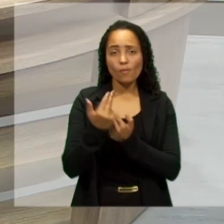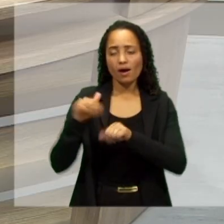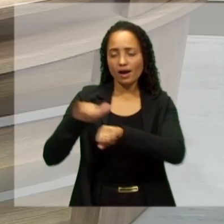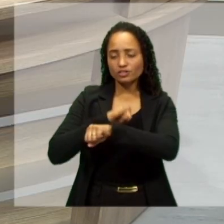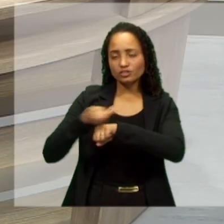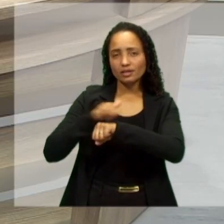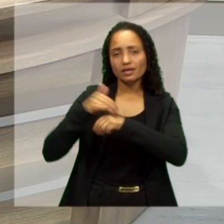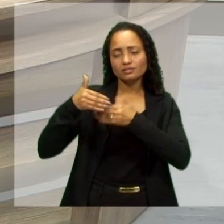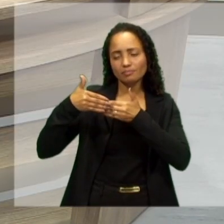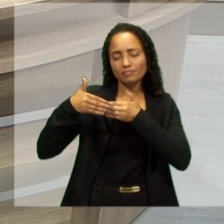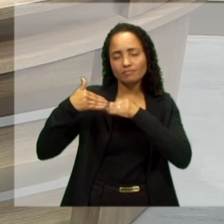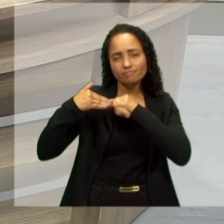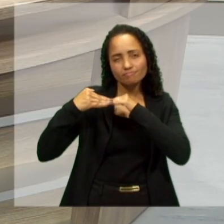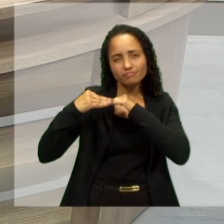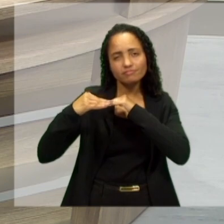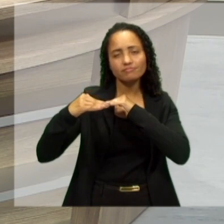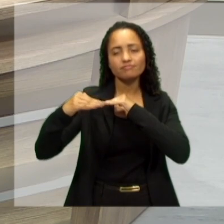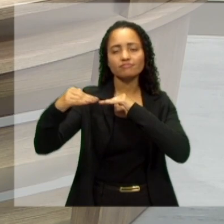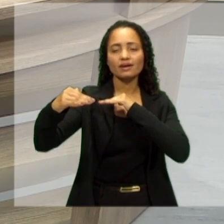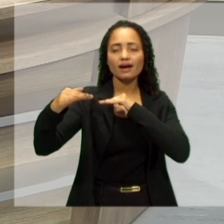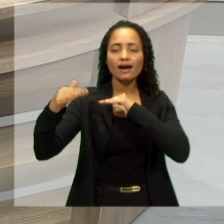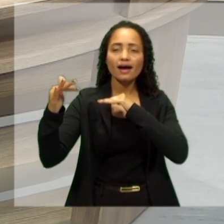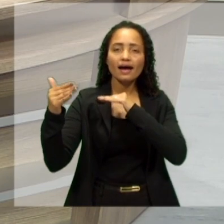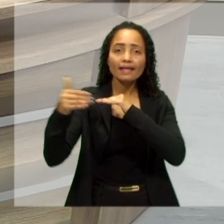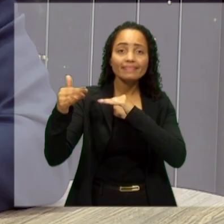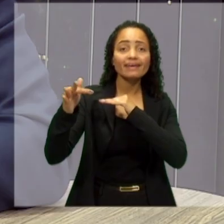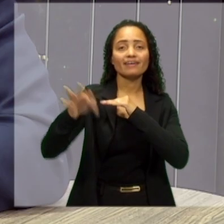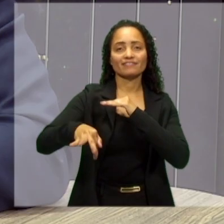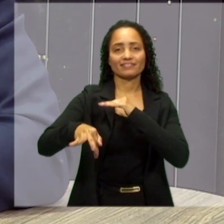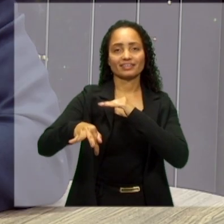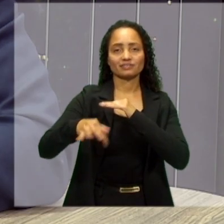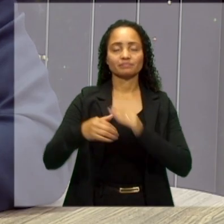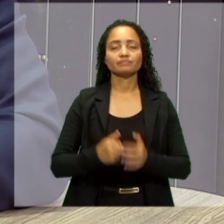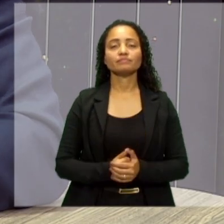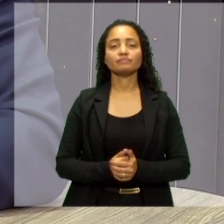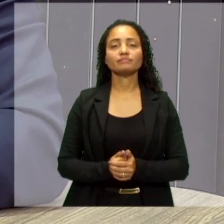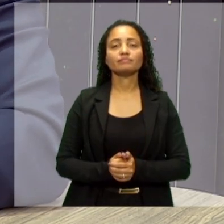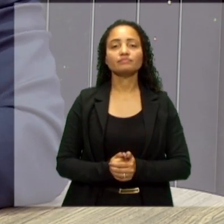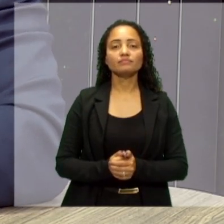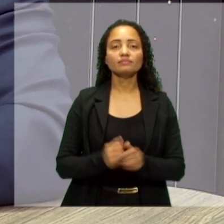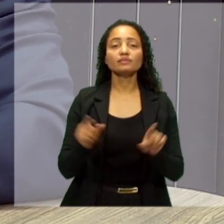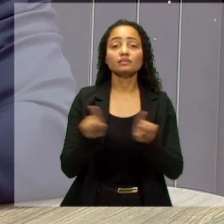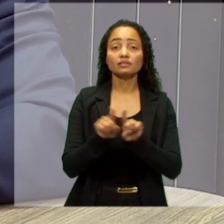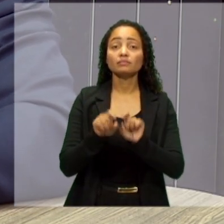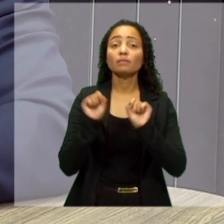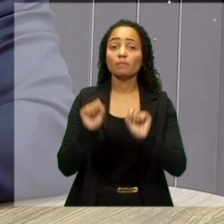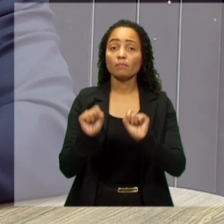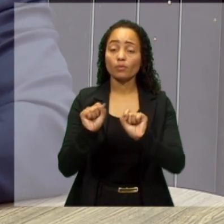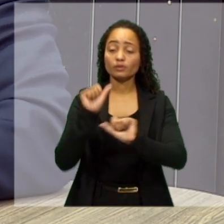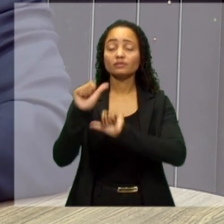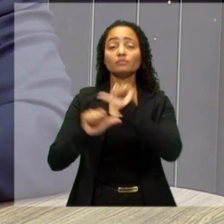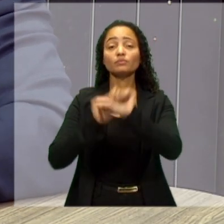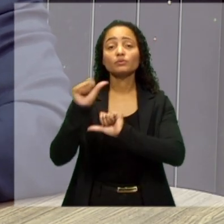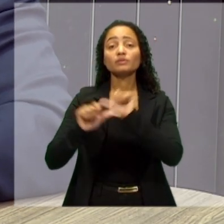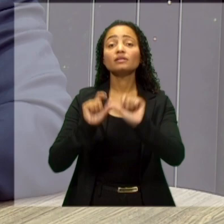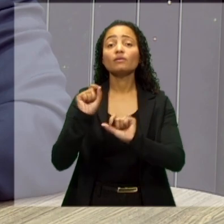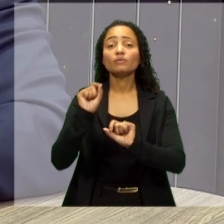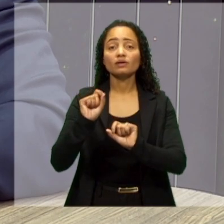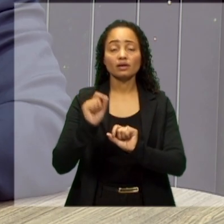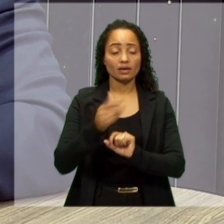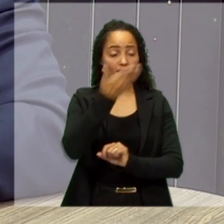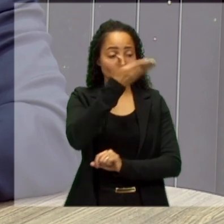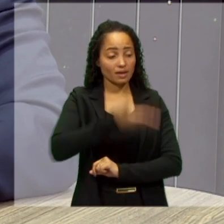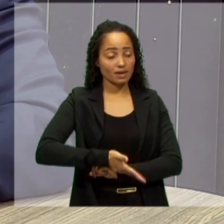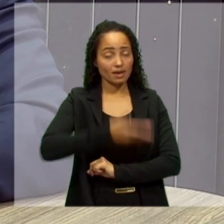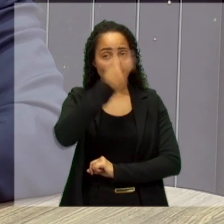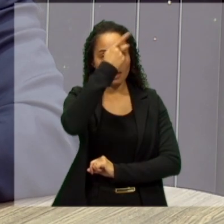até o final. E até só um adendo, pode acontecer a situação inversa, de o assistido não se sentir bem